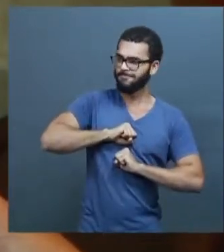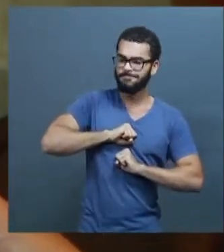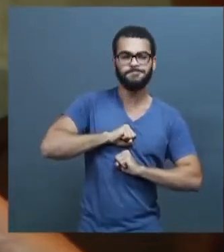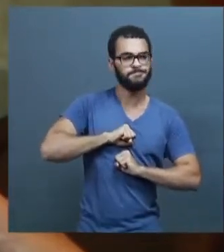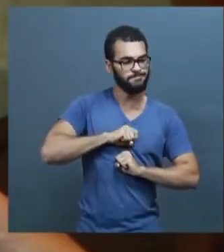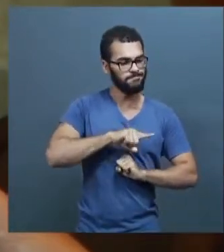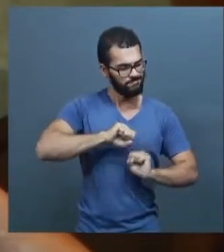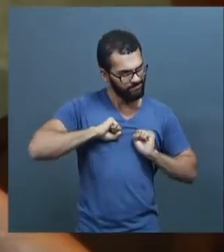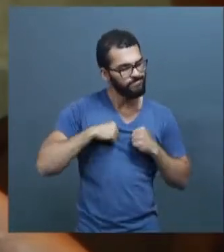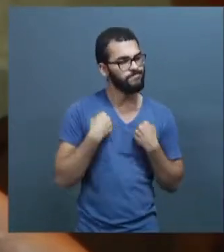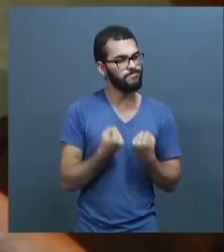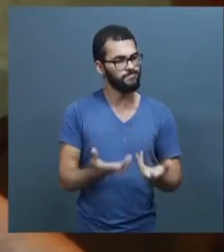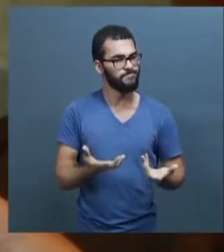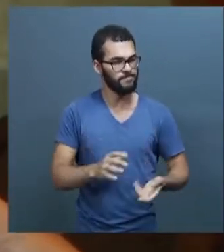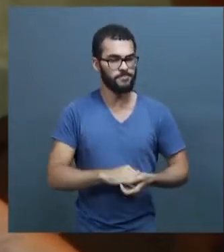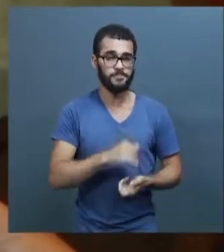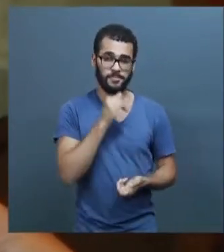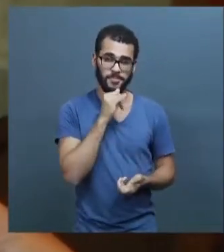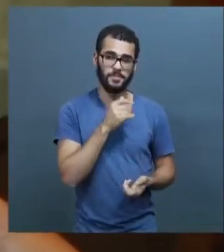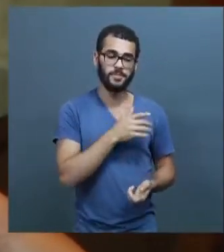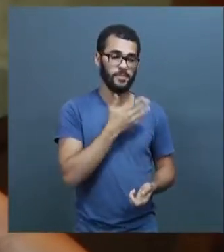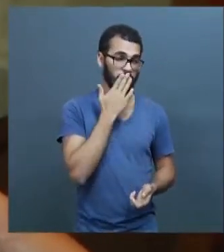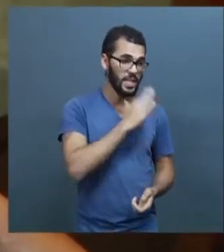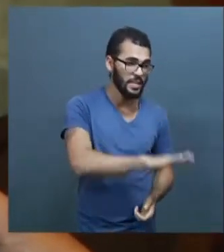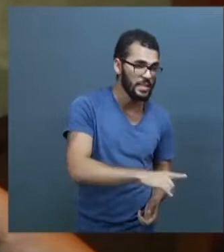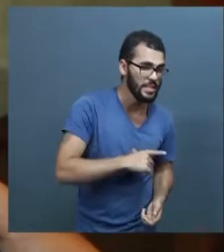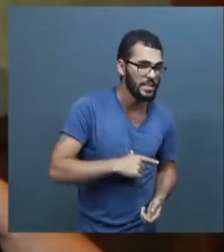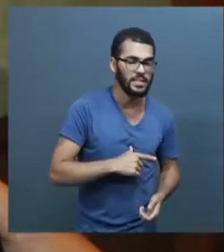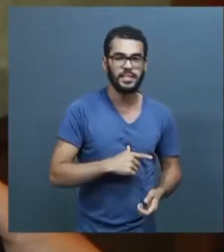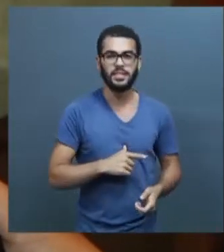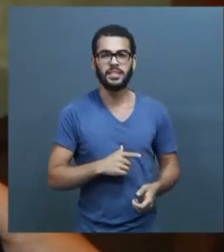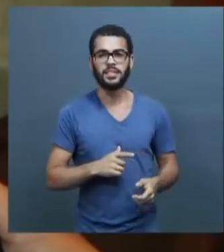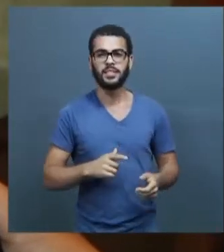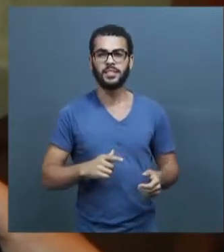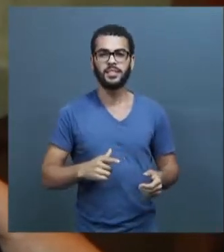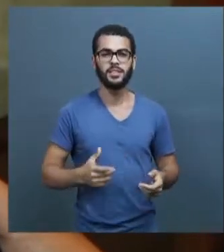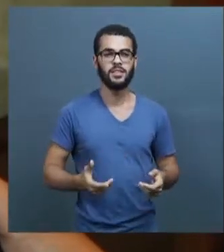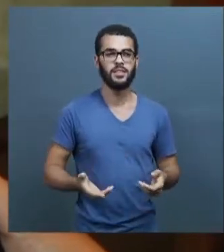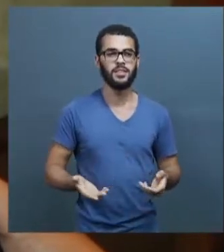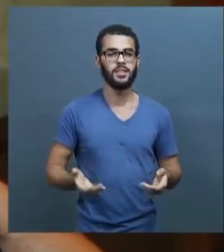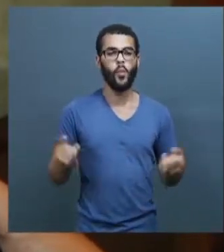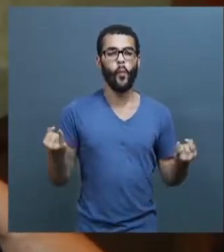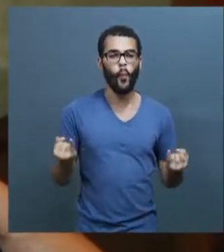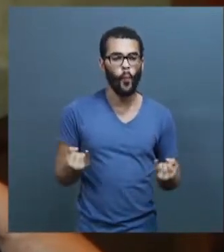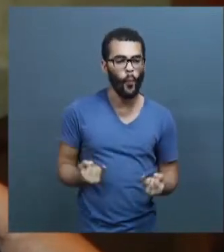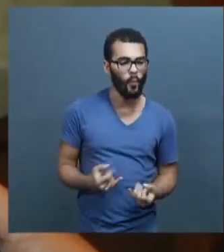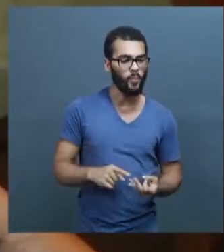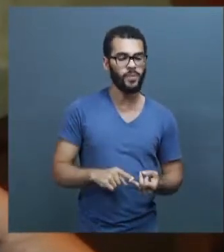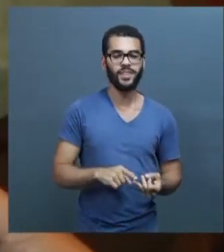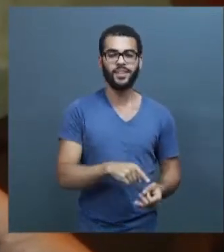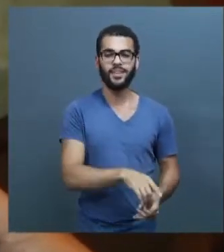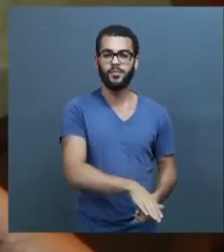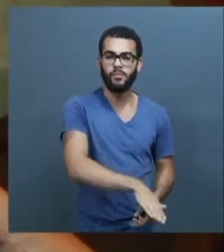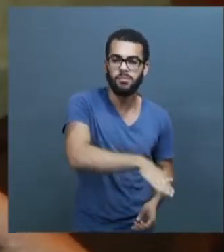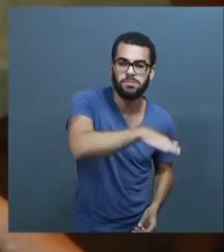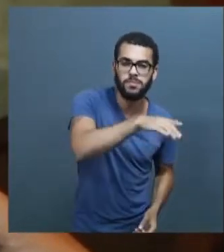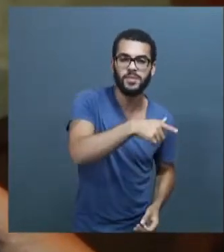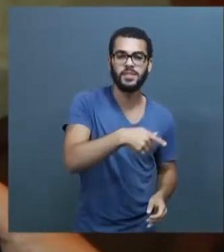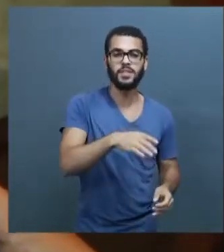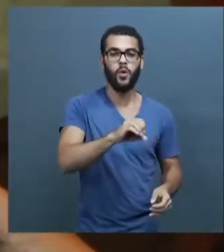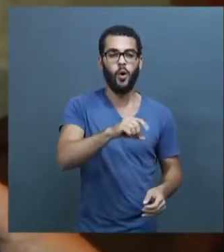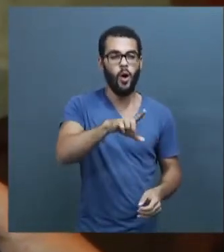Então a gente percebe, as crianças vêm perdendo peso, elas crescem, perdem peso, conseguem controlar as taxas de